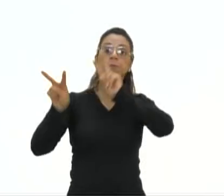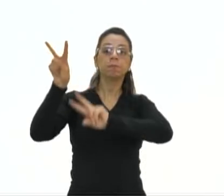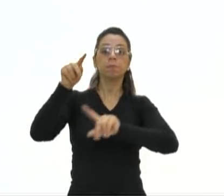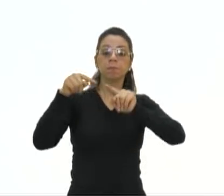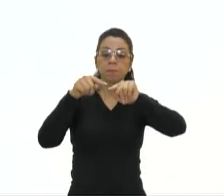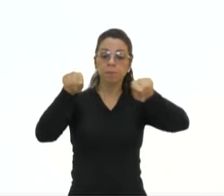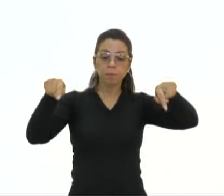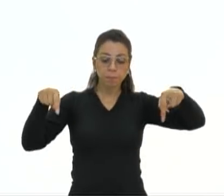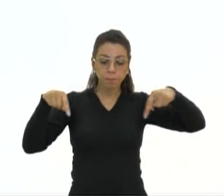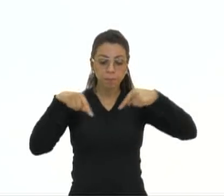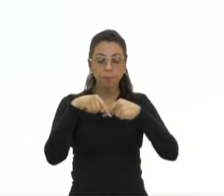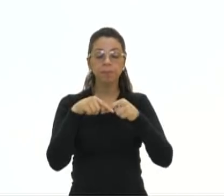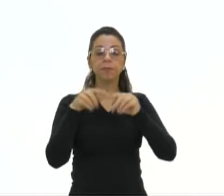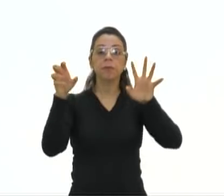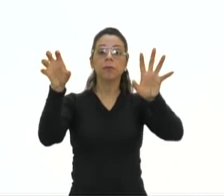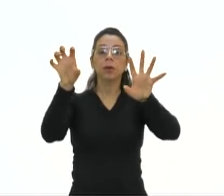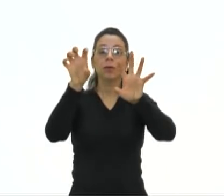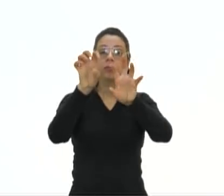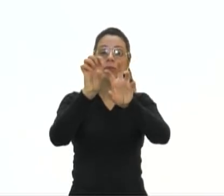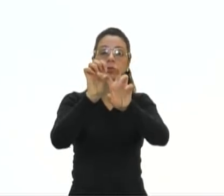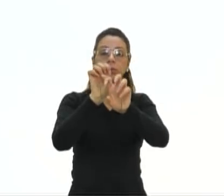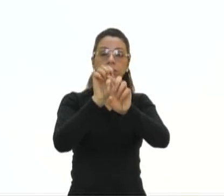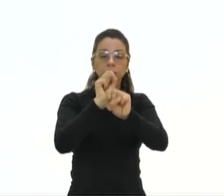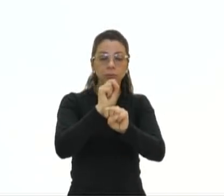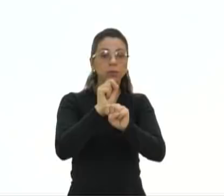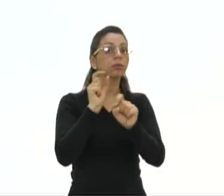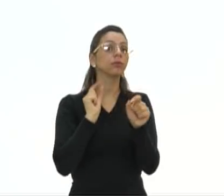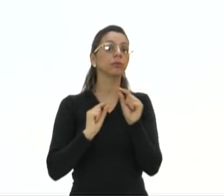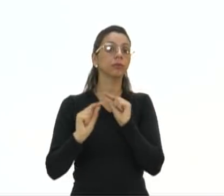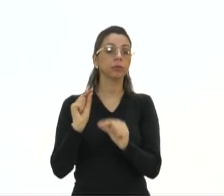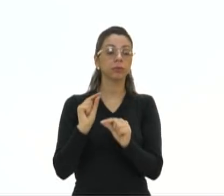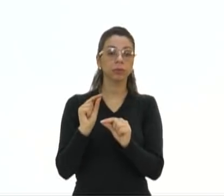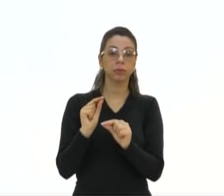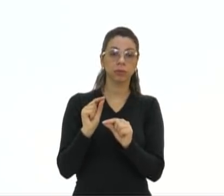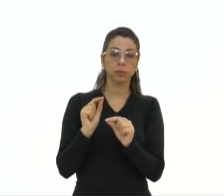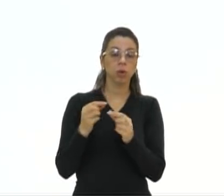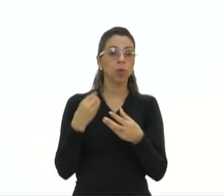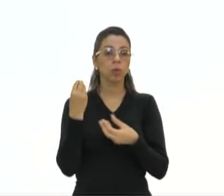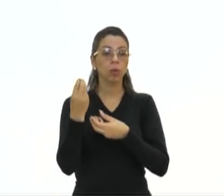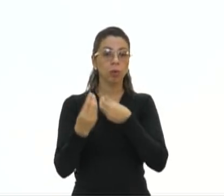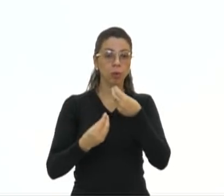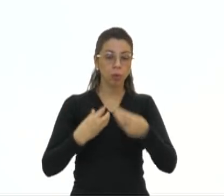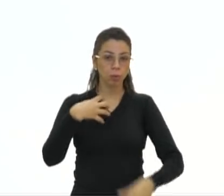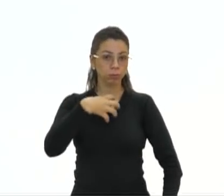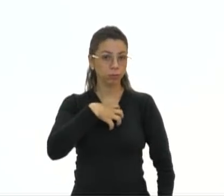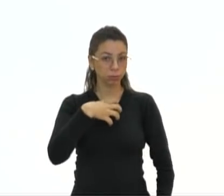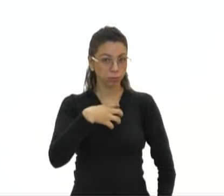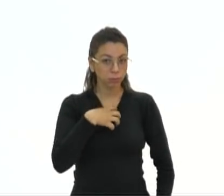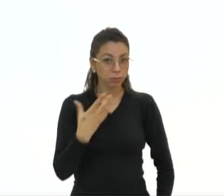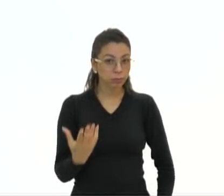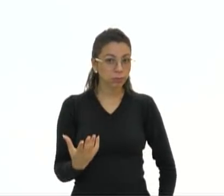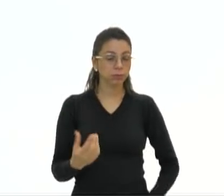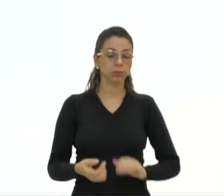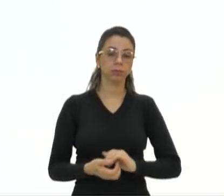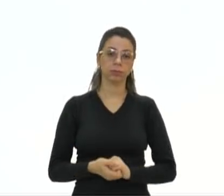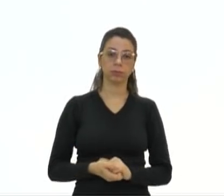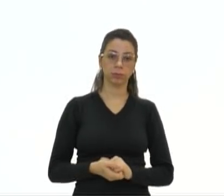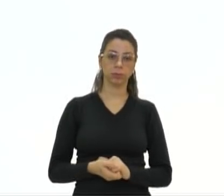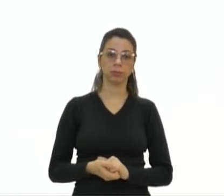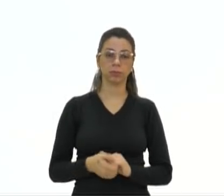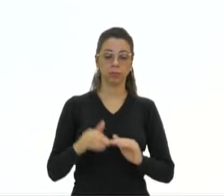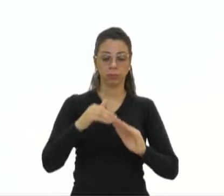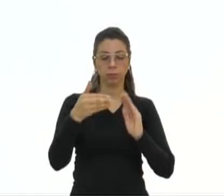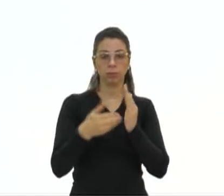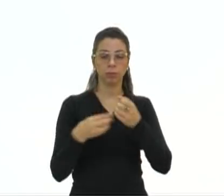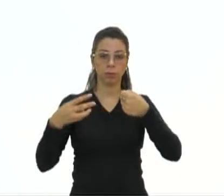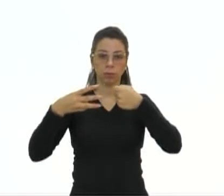de pouca luminosidade é feita no homem como? Acabei de explicar. Letra A. Por todas as